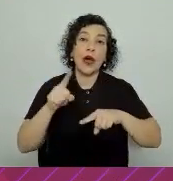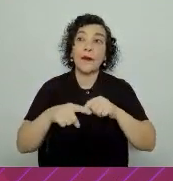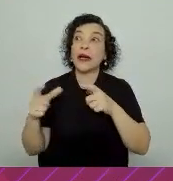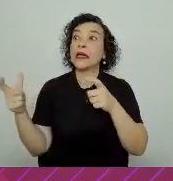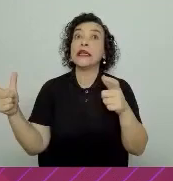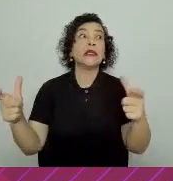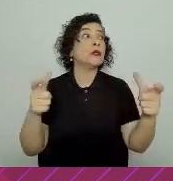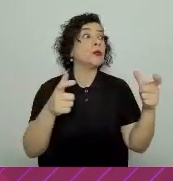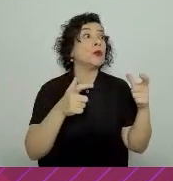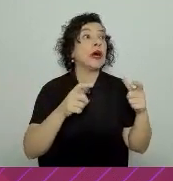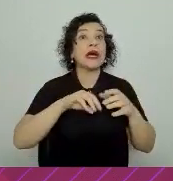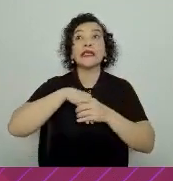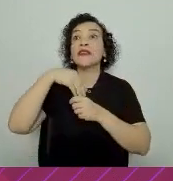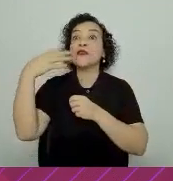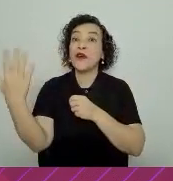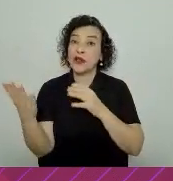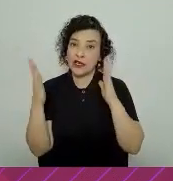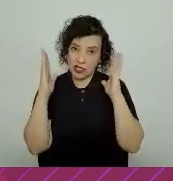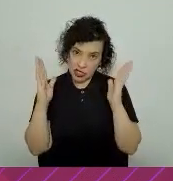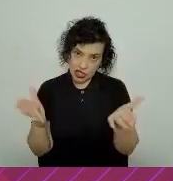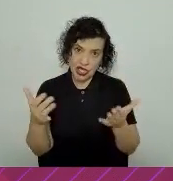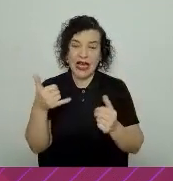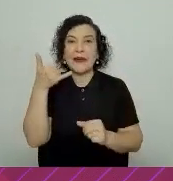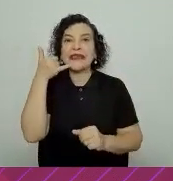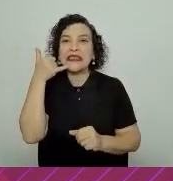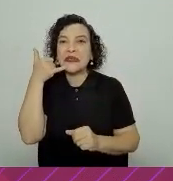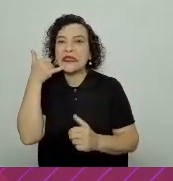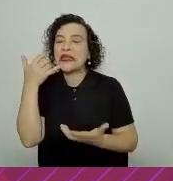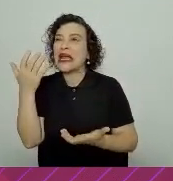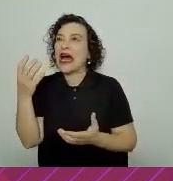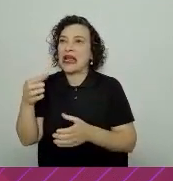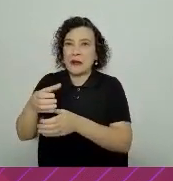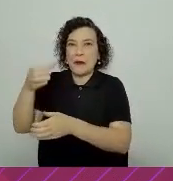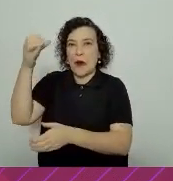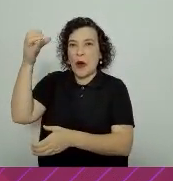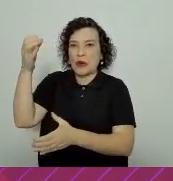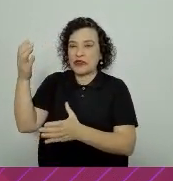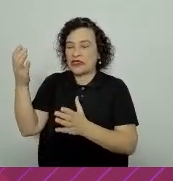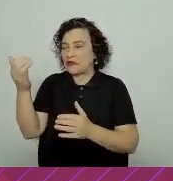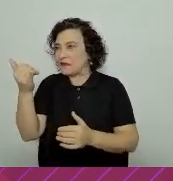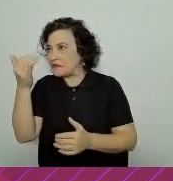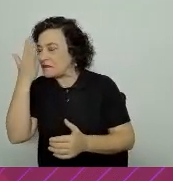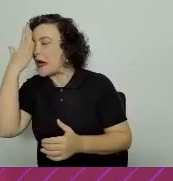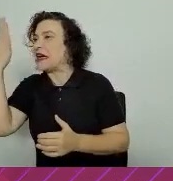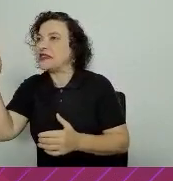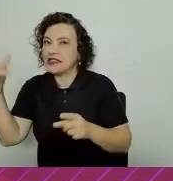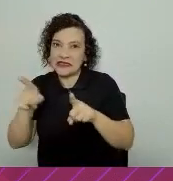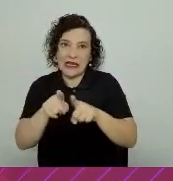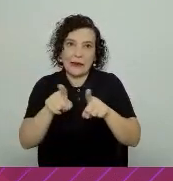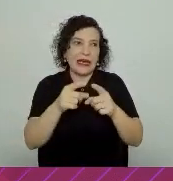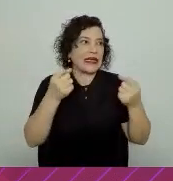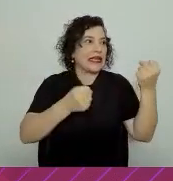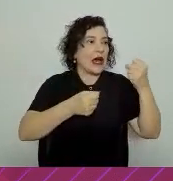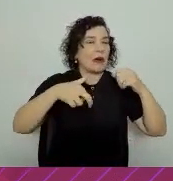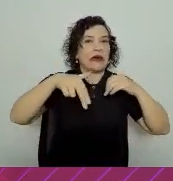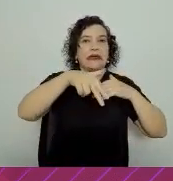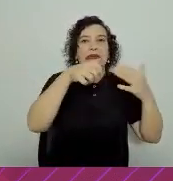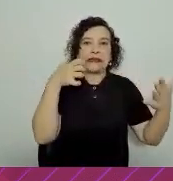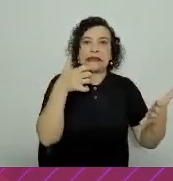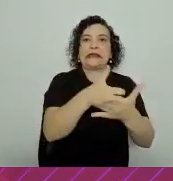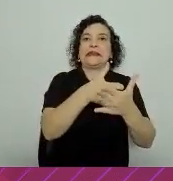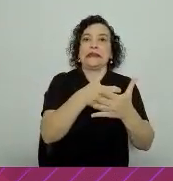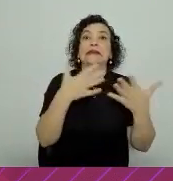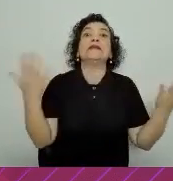hoje a gente já anda com celular bate no poste pode ser atropelado na rua já pensou os dispositivos móveis